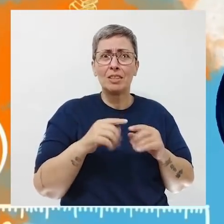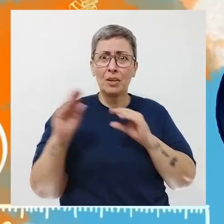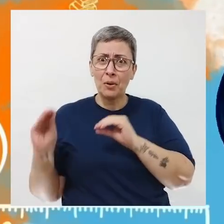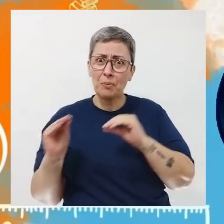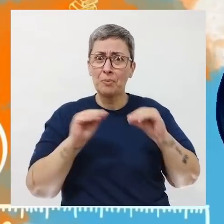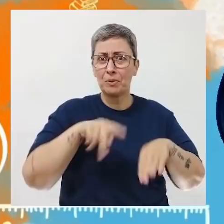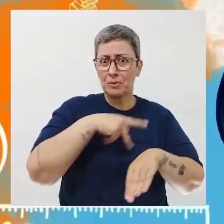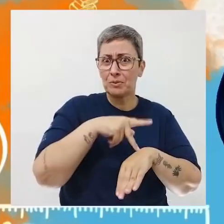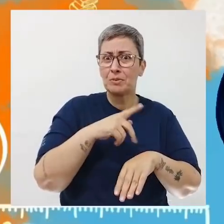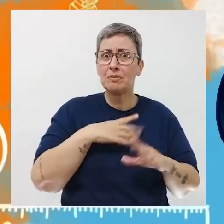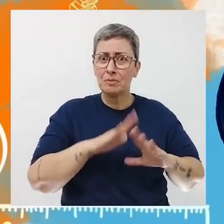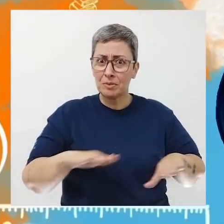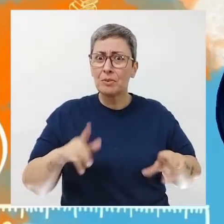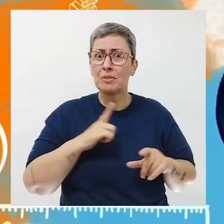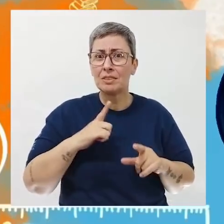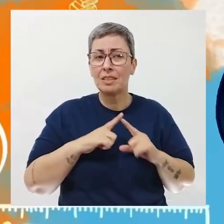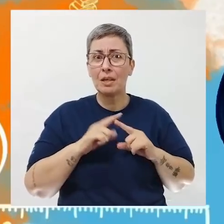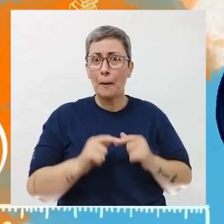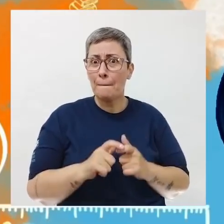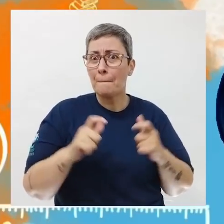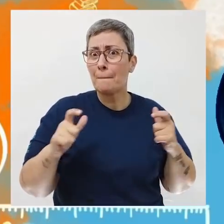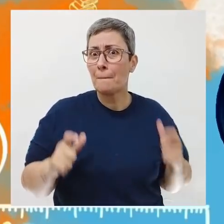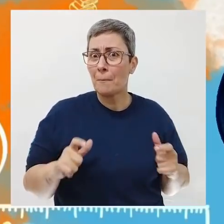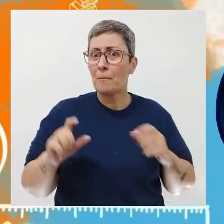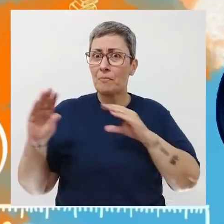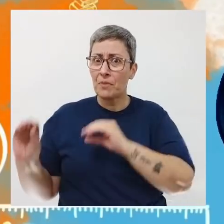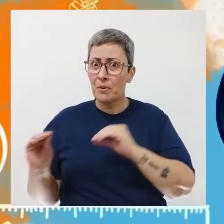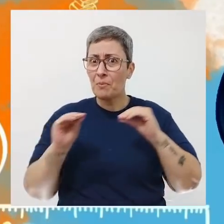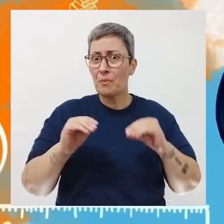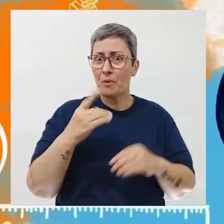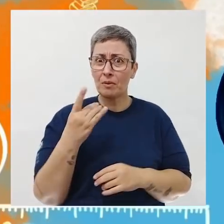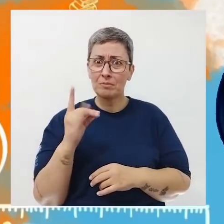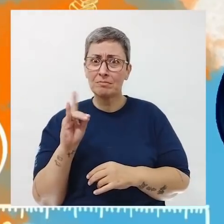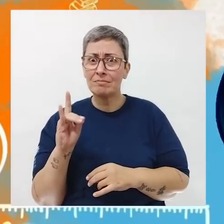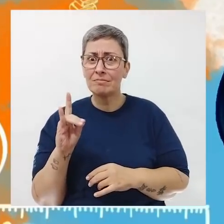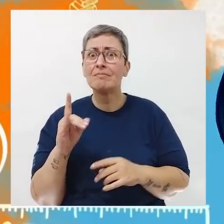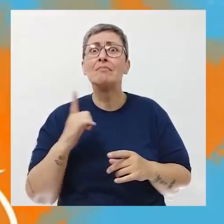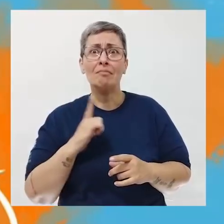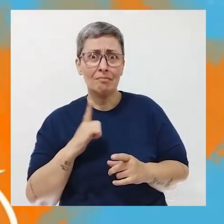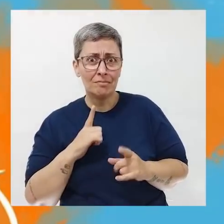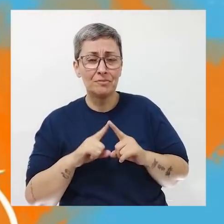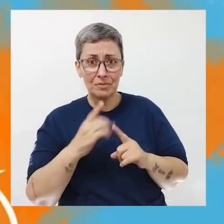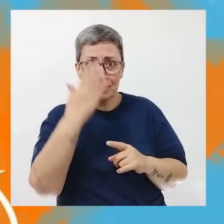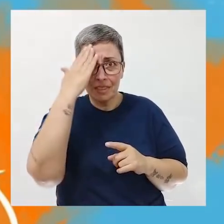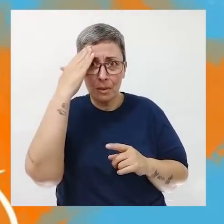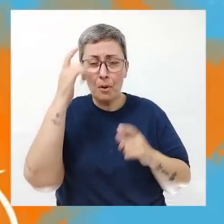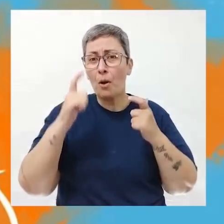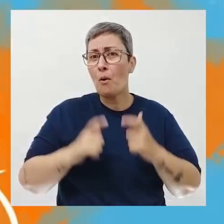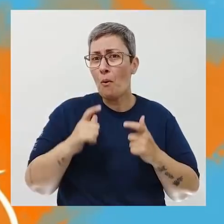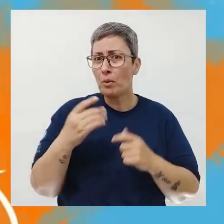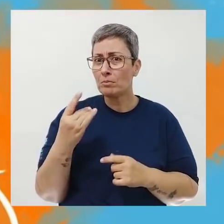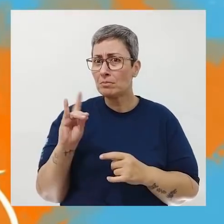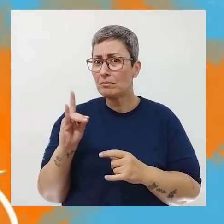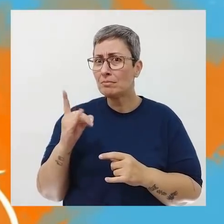outros países? E que tem uma quantidade maior de crianças vindas da Bolívia? Então, vocês sabem onde fica a